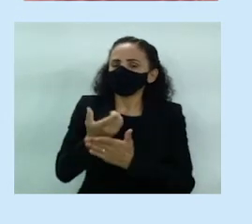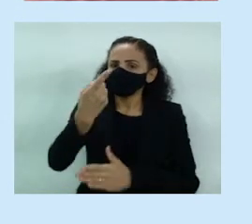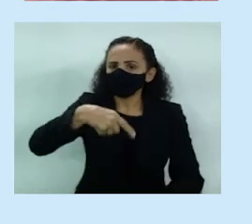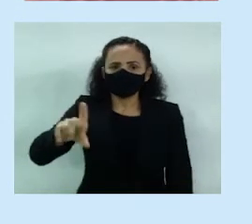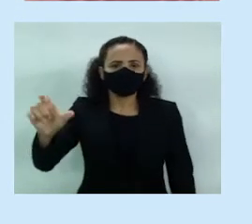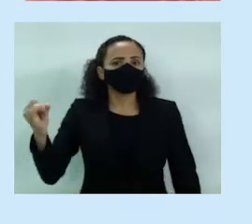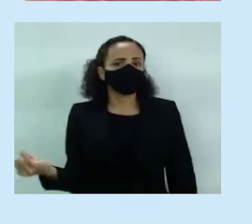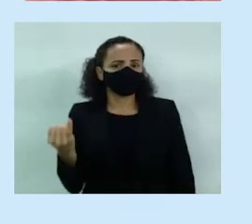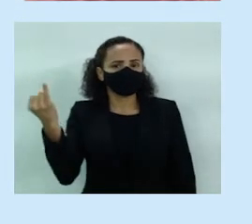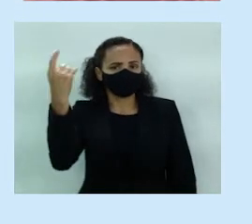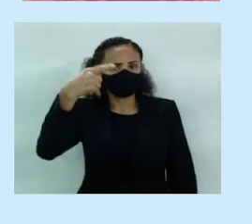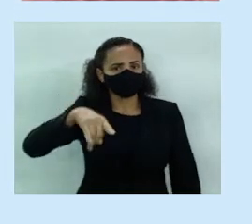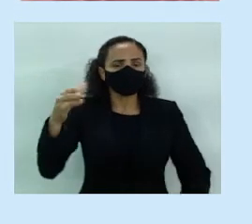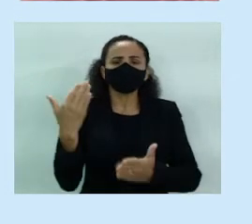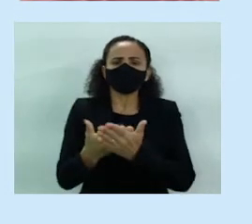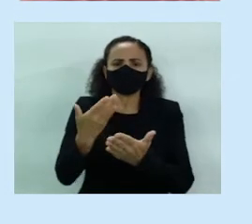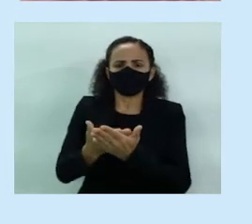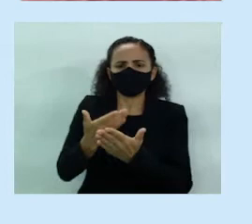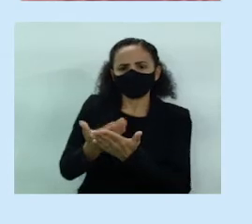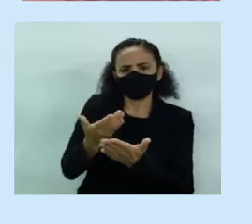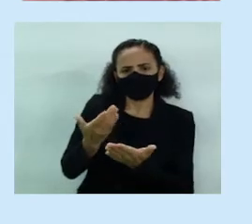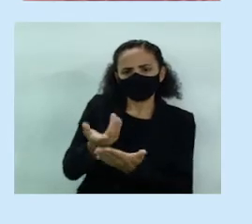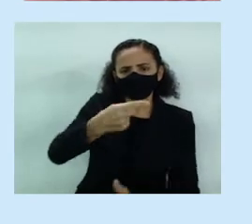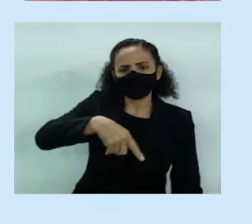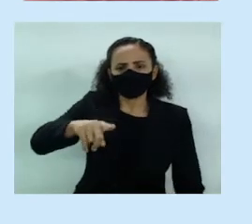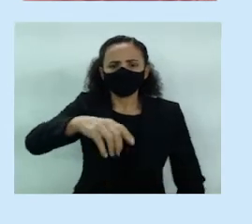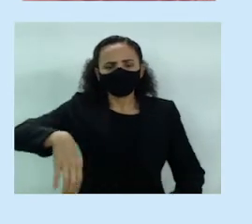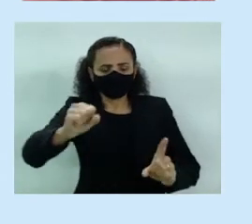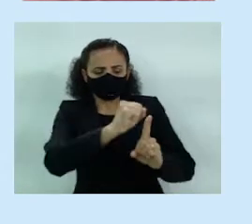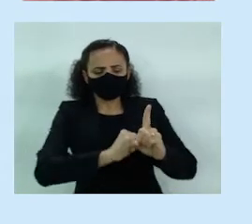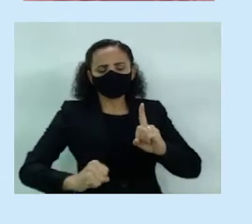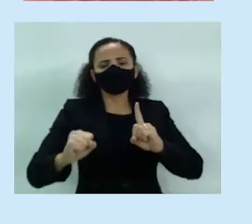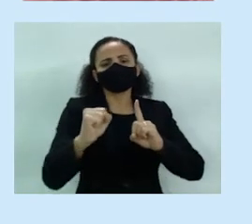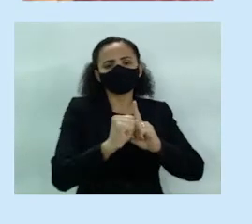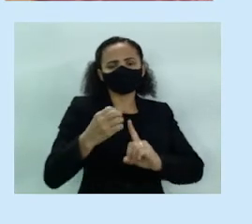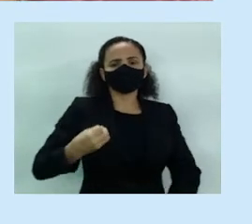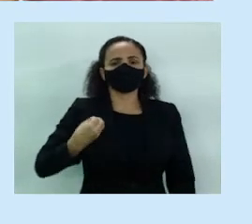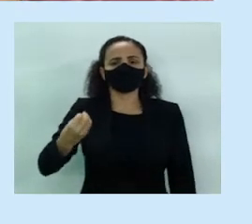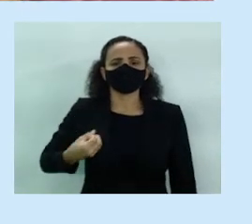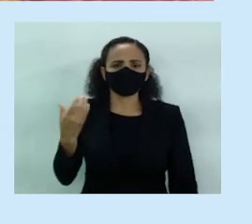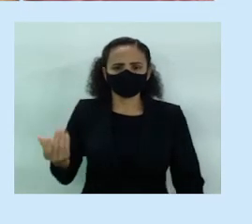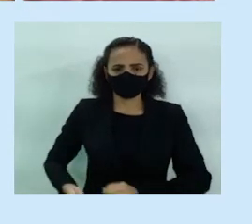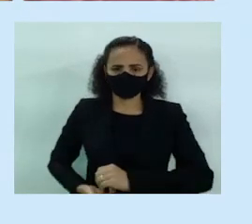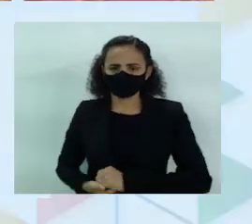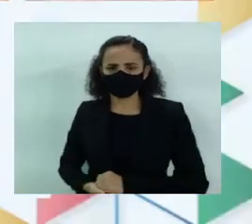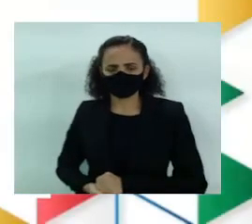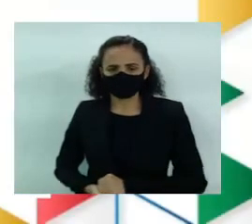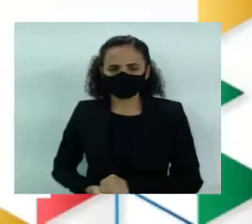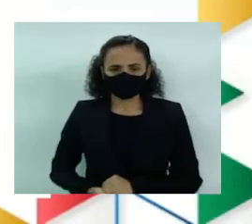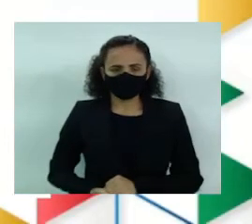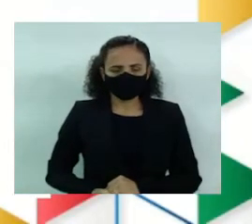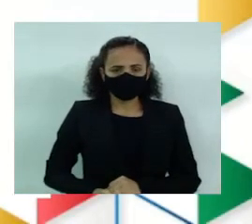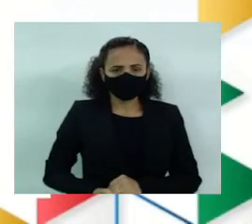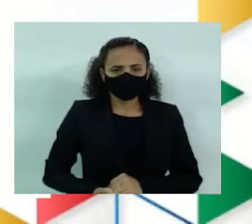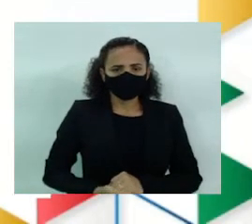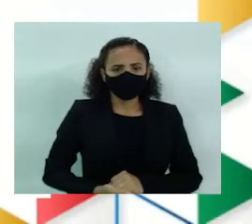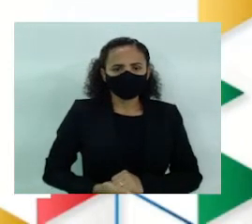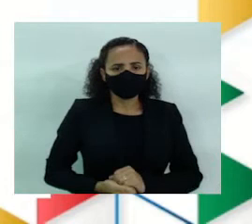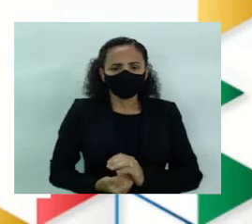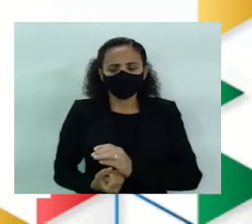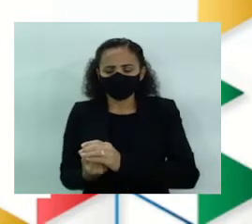interessantes para o nosso convívio social, né? Vamos lá. As